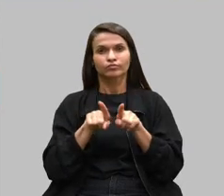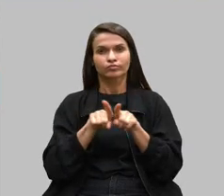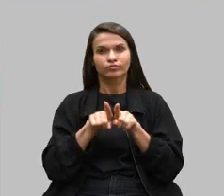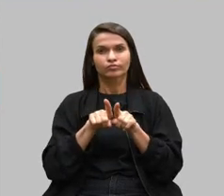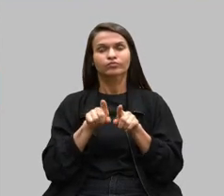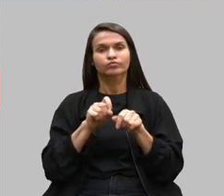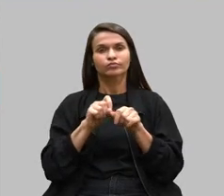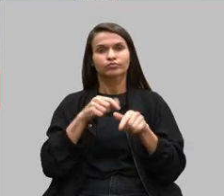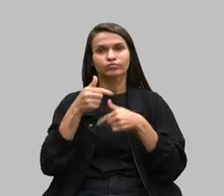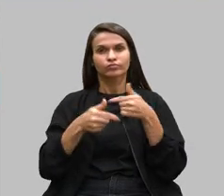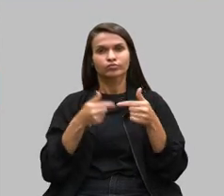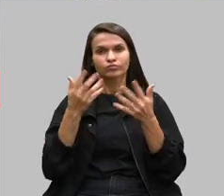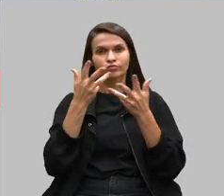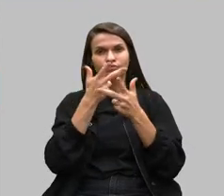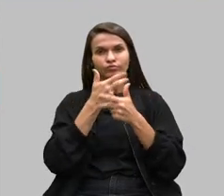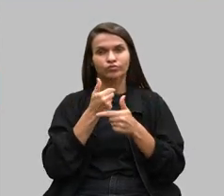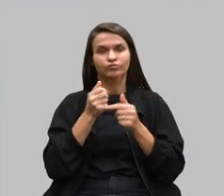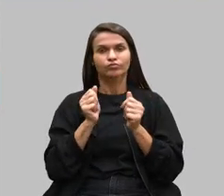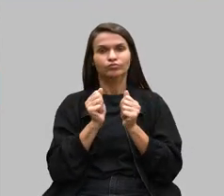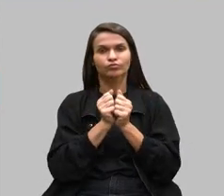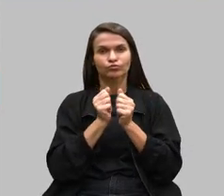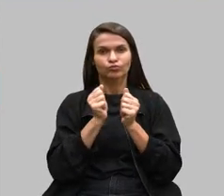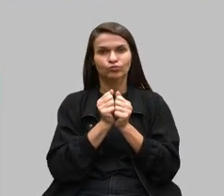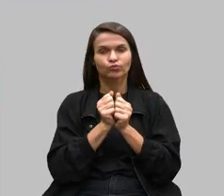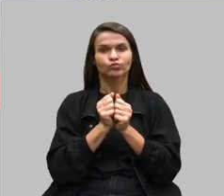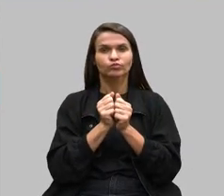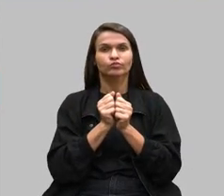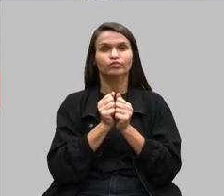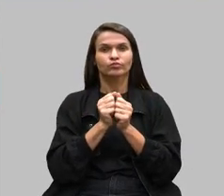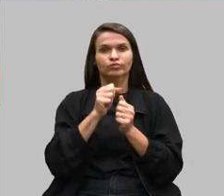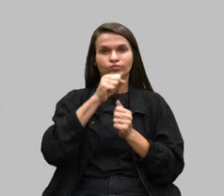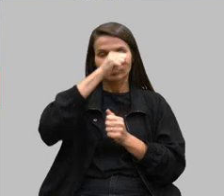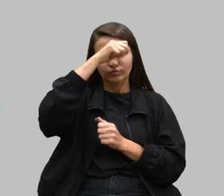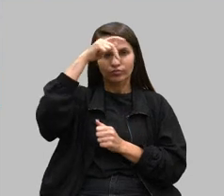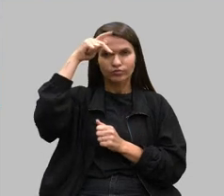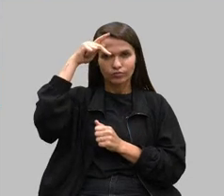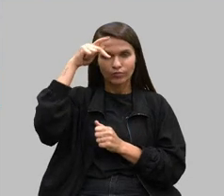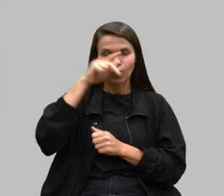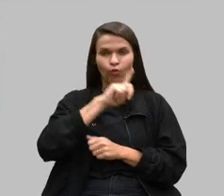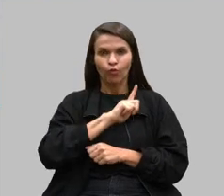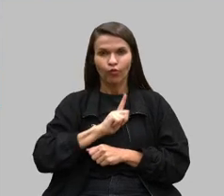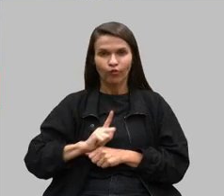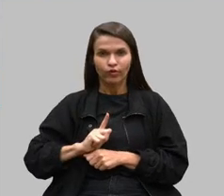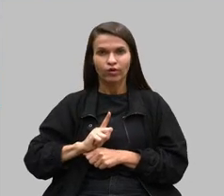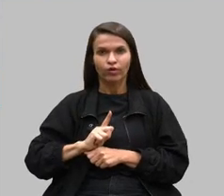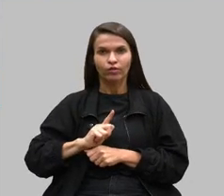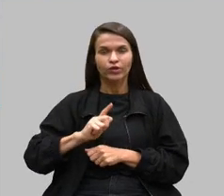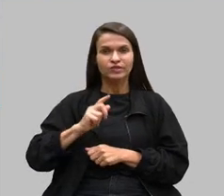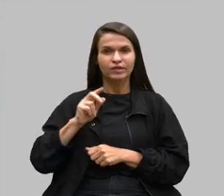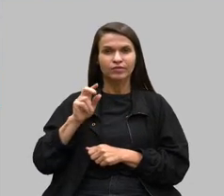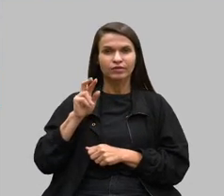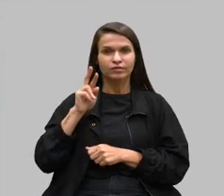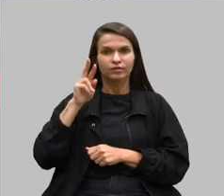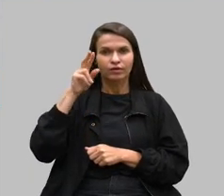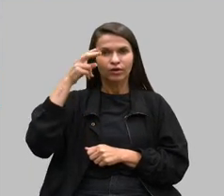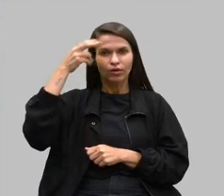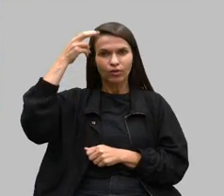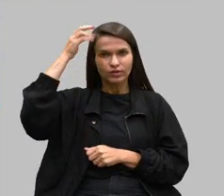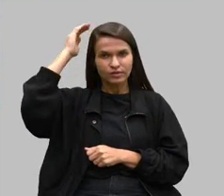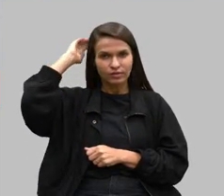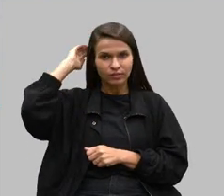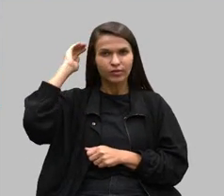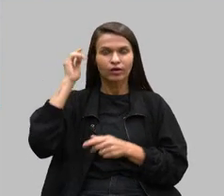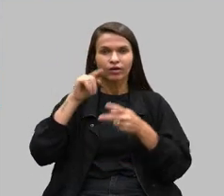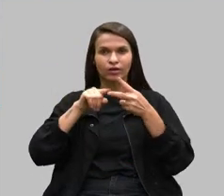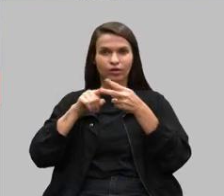belíssimo trabalho junto ao Governador Romeu Zema que é um governo que realmente combate e corrige